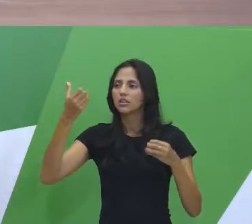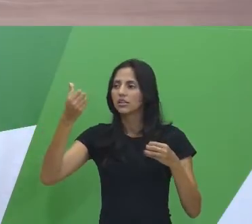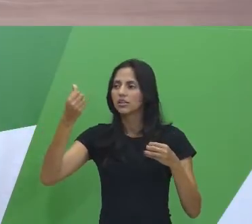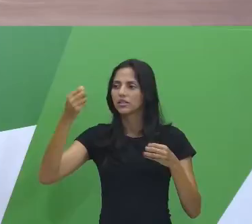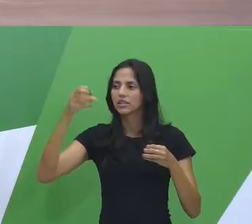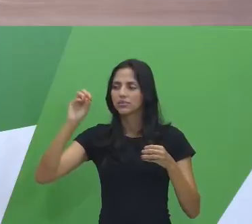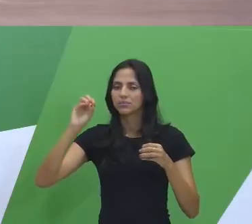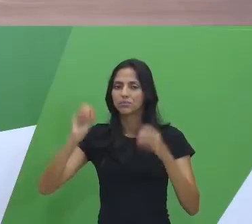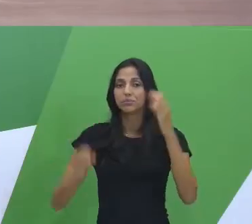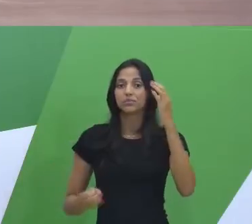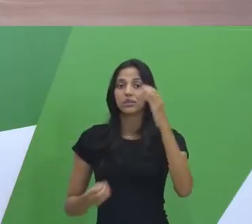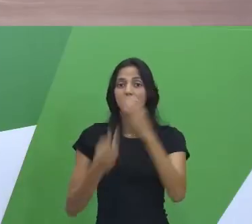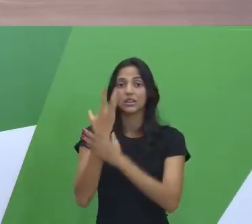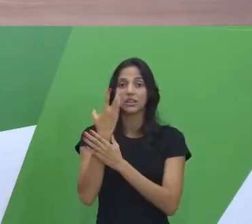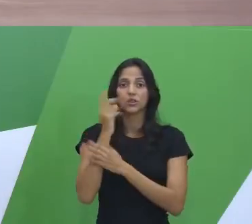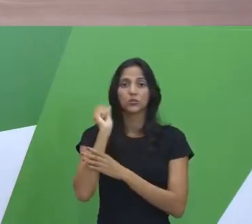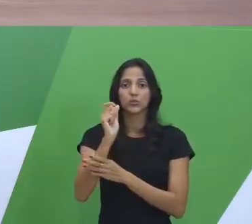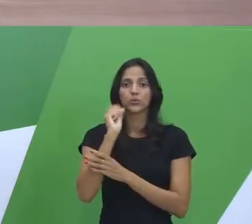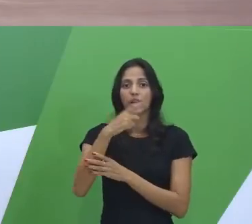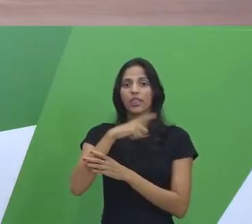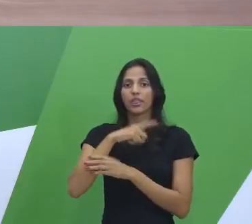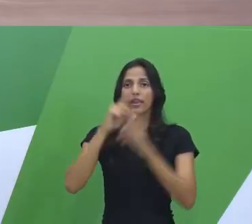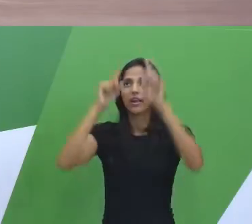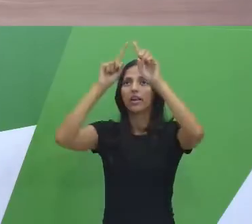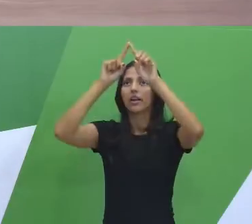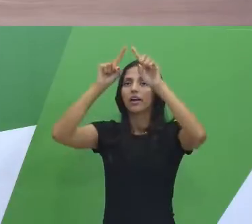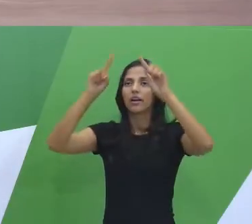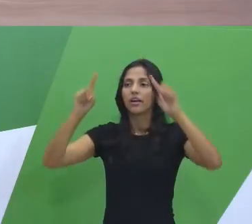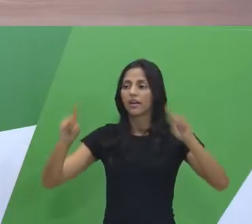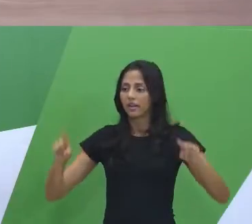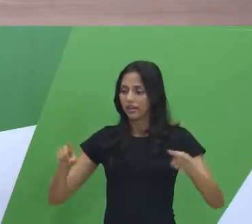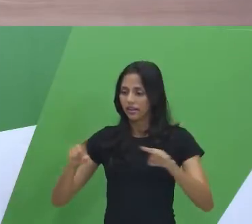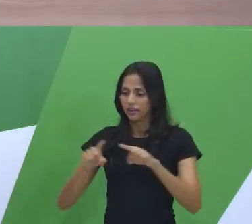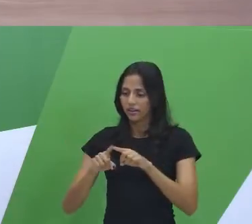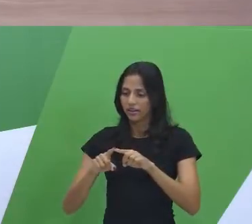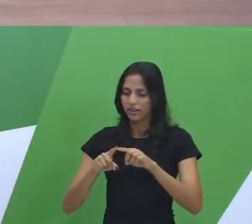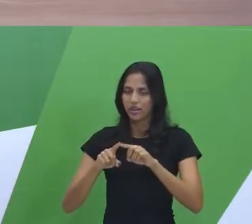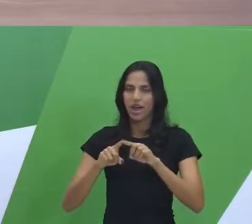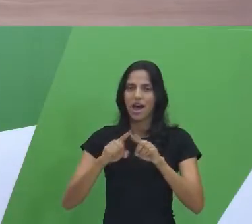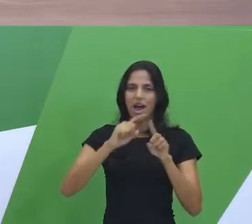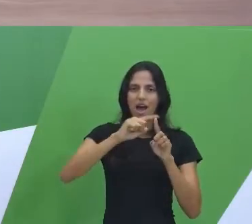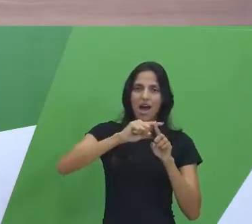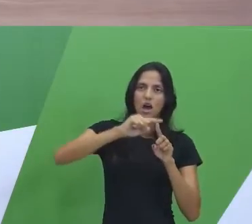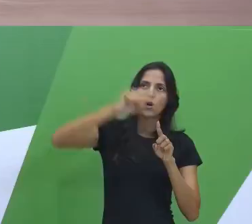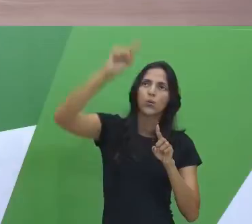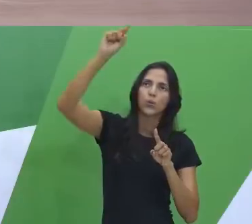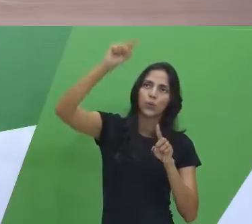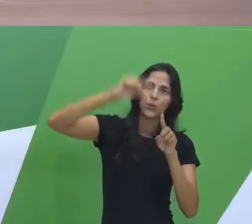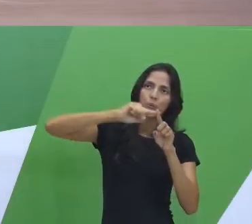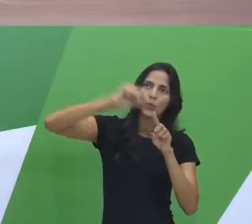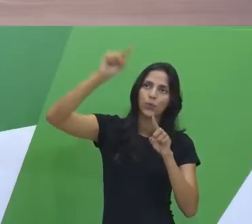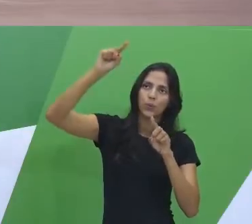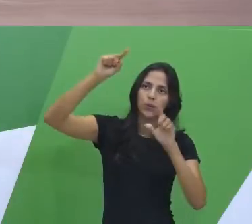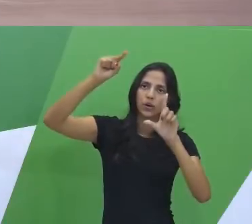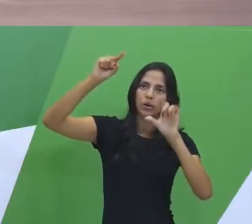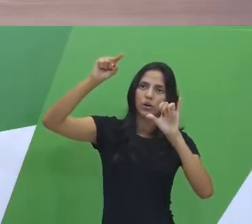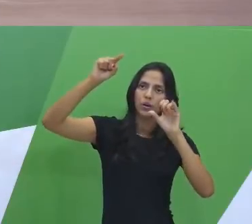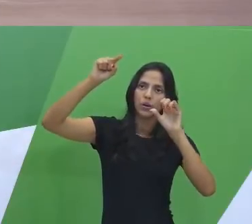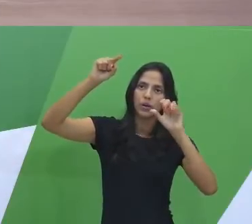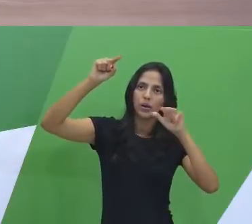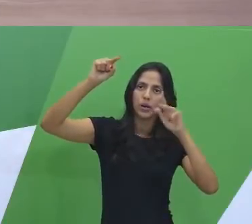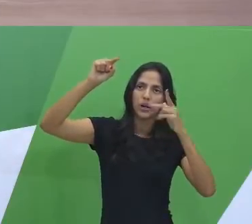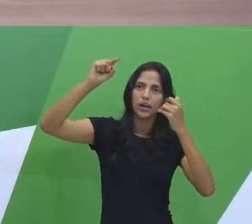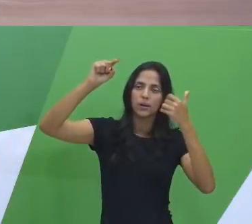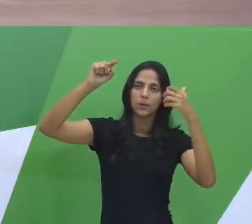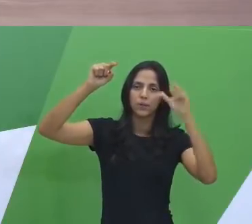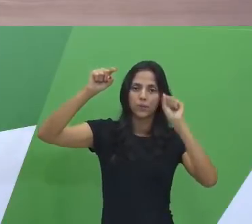aí surgiram o tamanho das linhas. Daí surgiu porque o seno de 30 graus